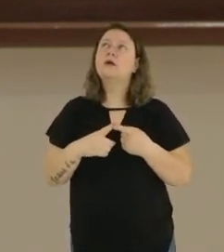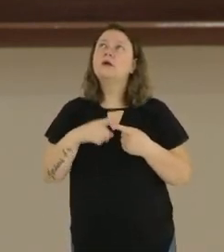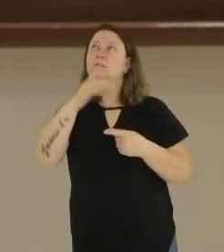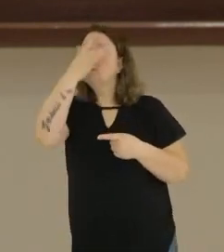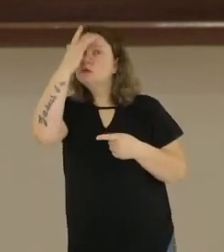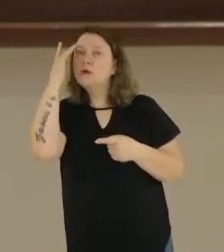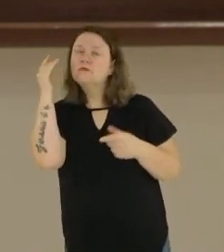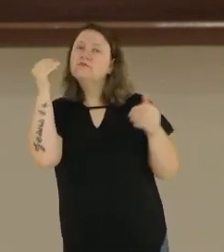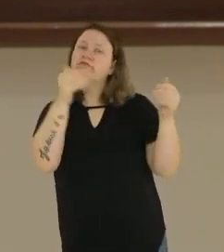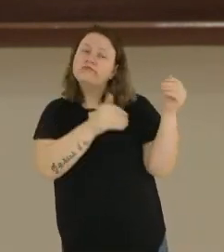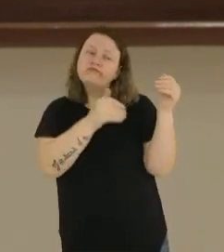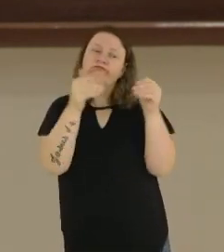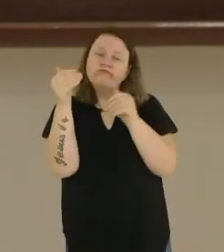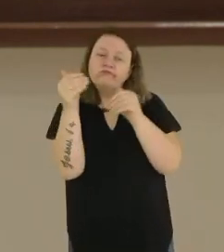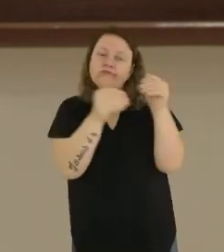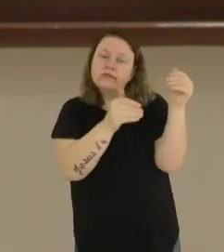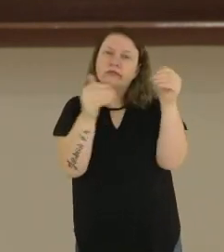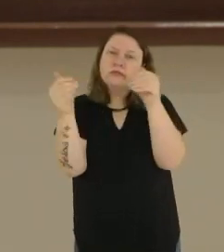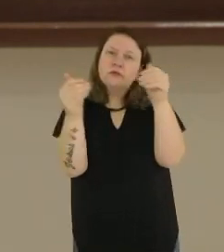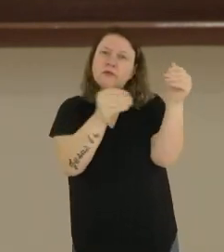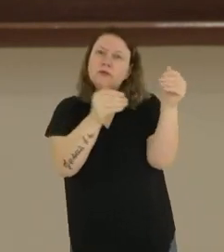vão formar várias colônias